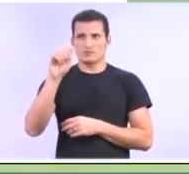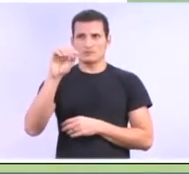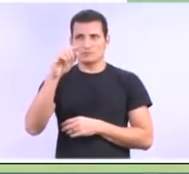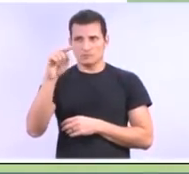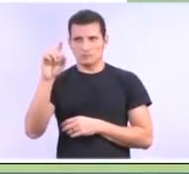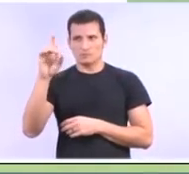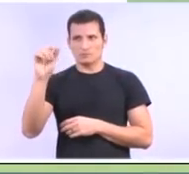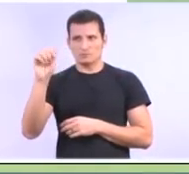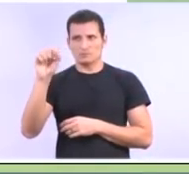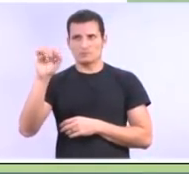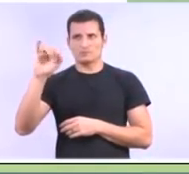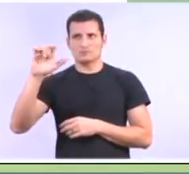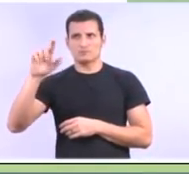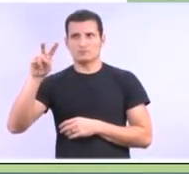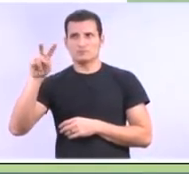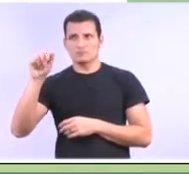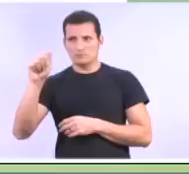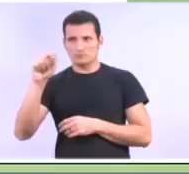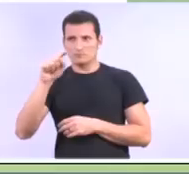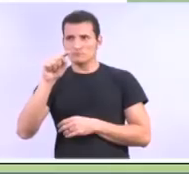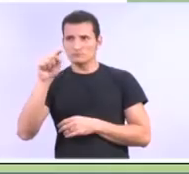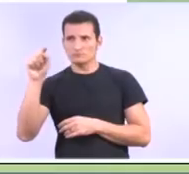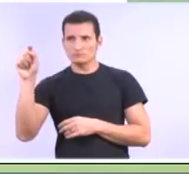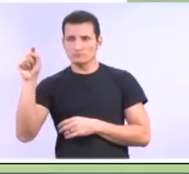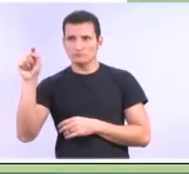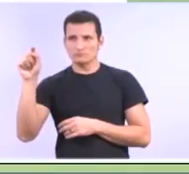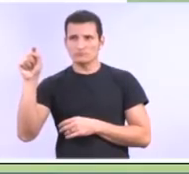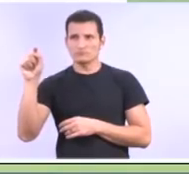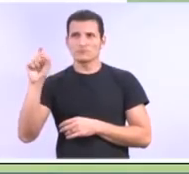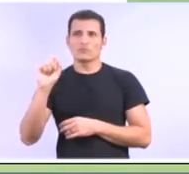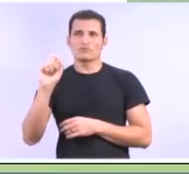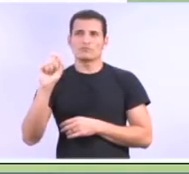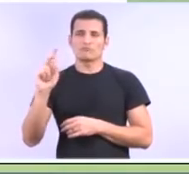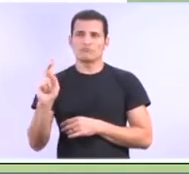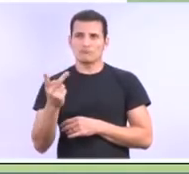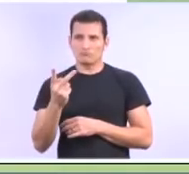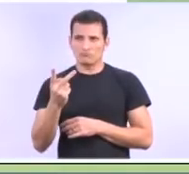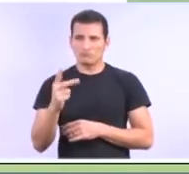atribuir. Agora sim. O que vai acontecer?